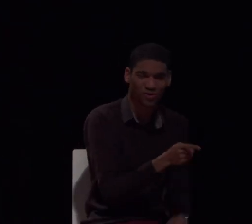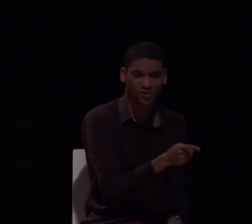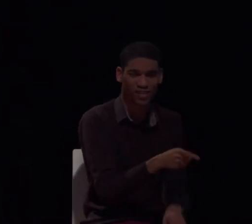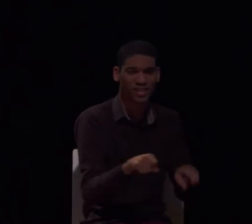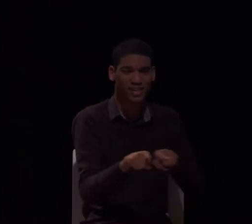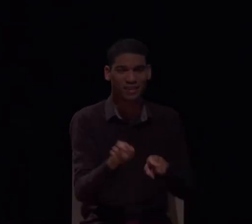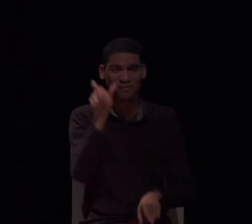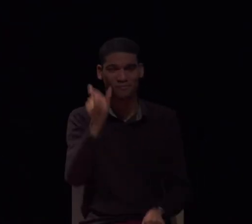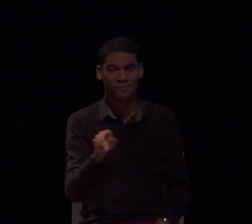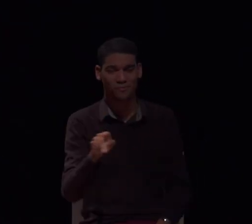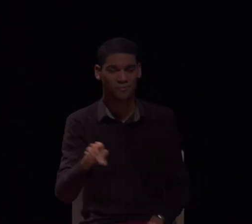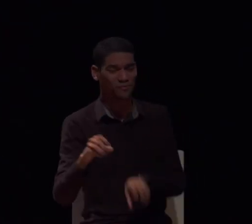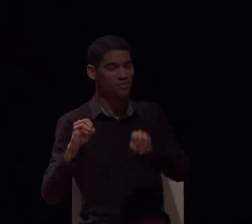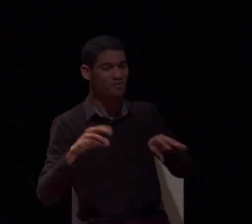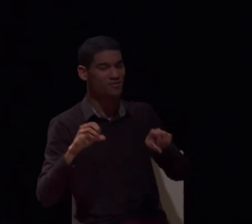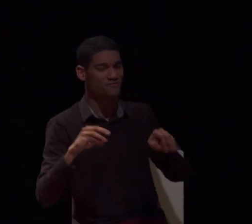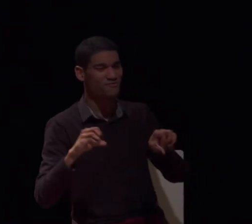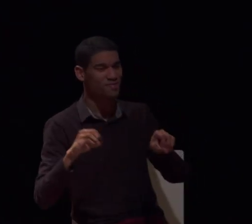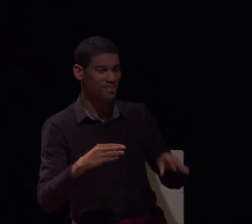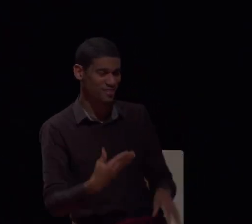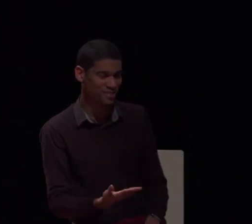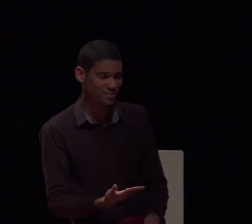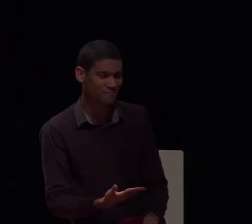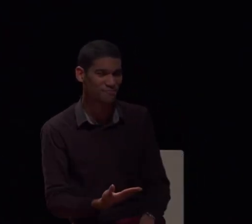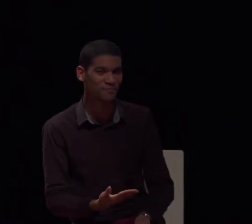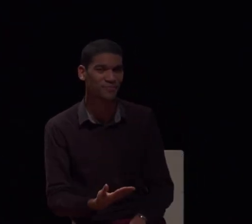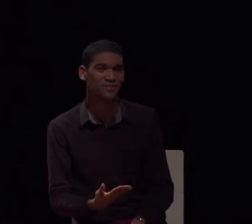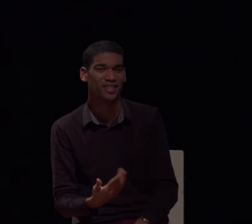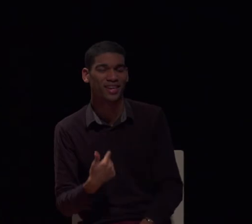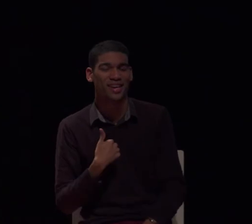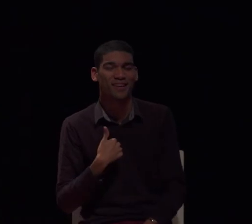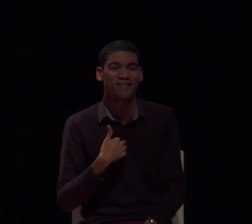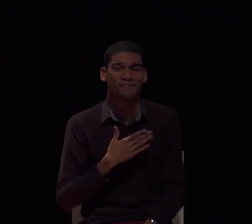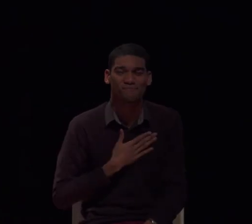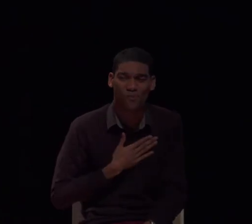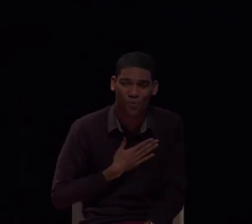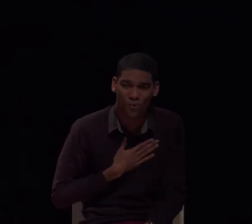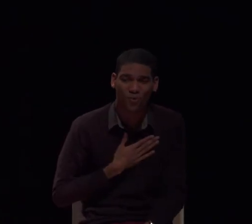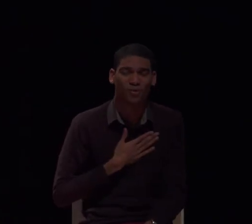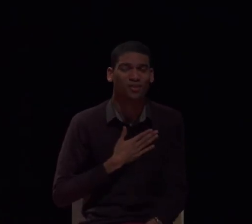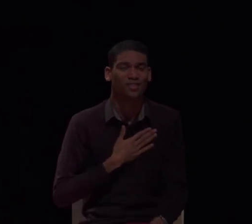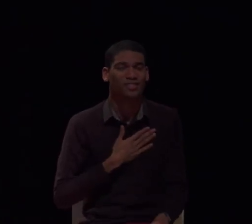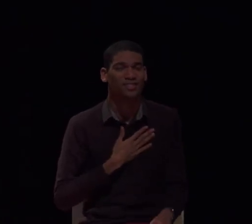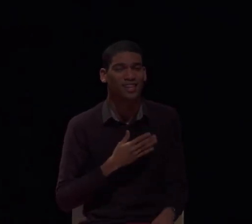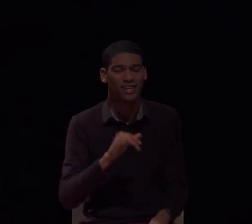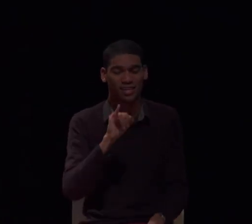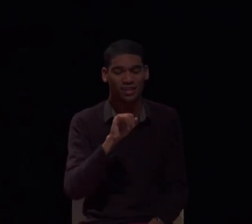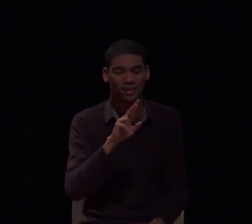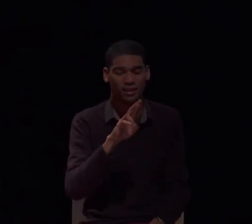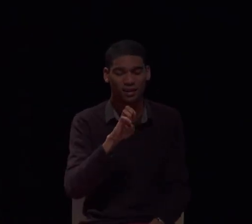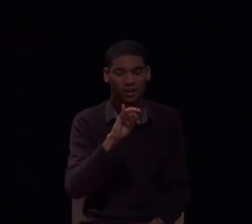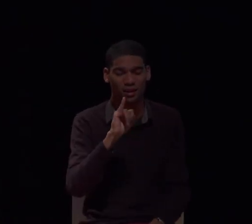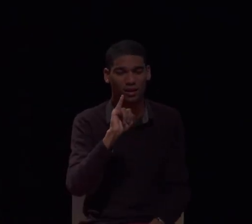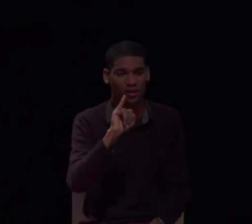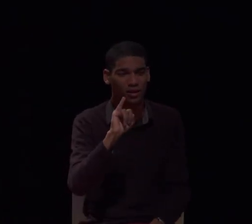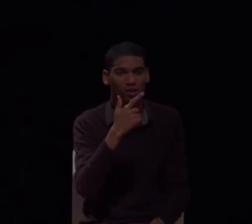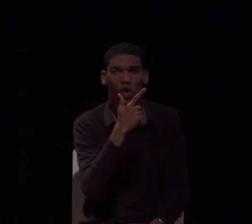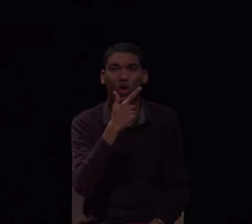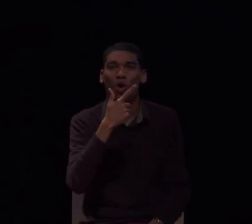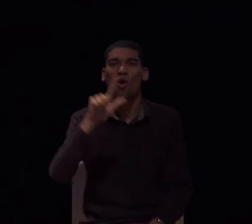formador também é eu gostaria muito que ele o iraty se realizasse em outras edições